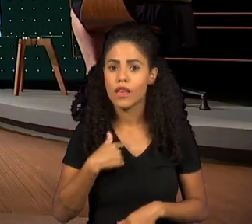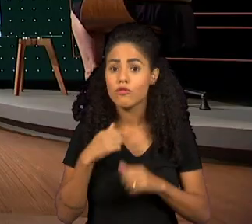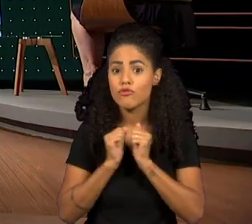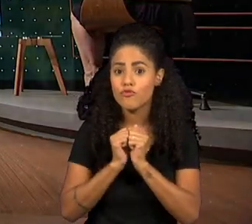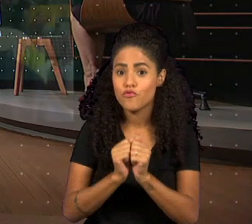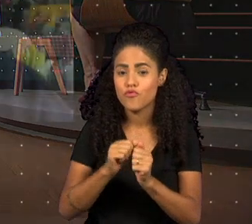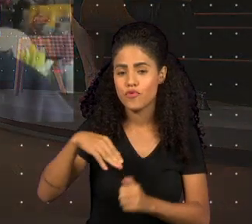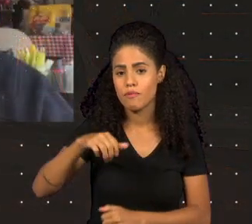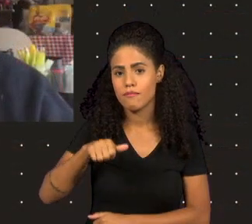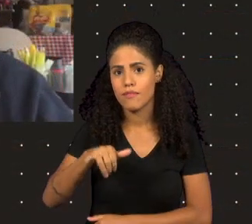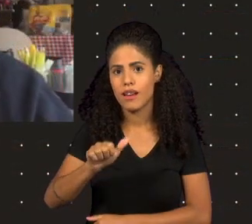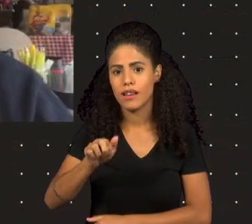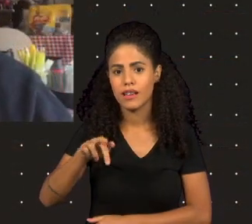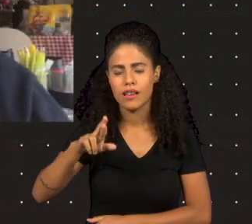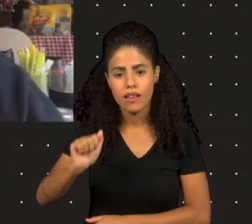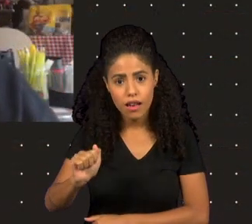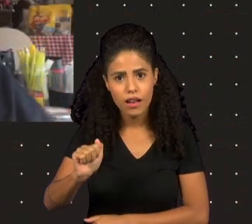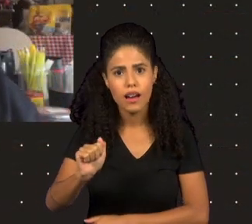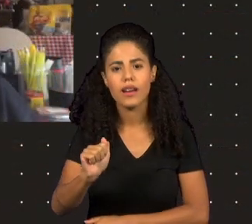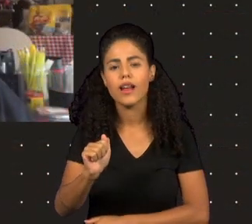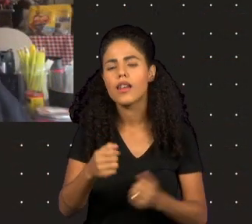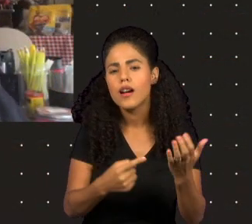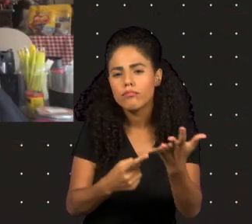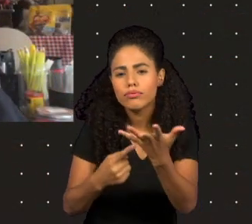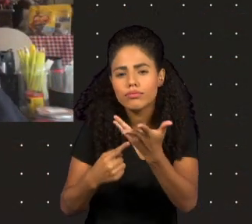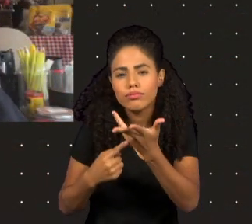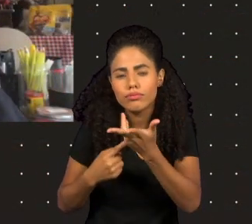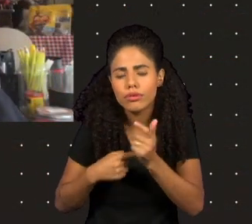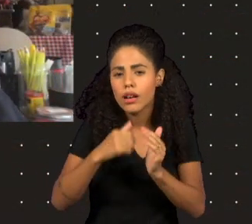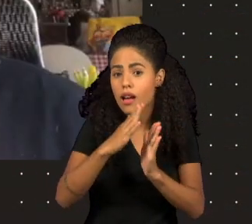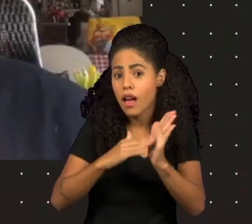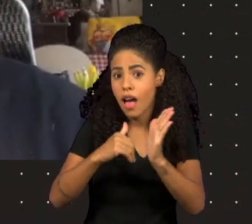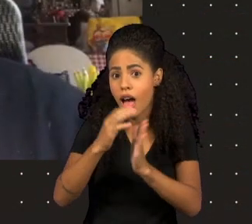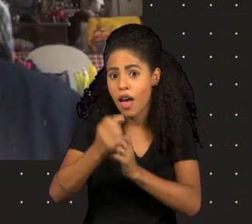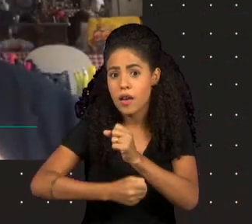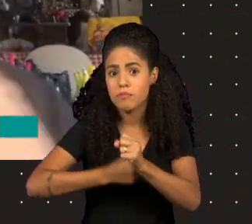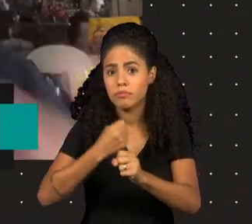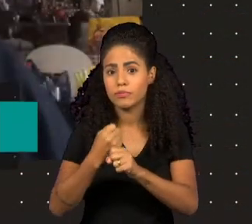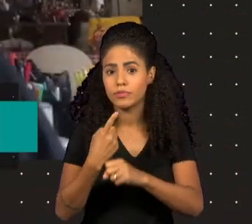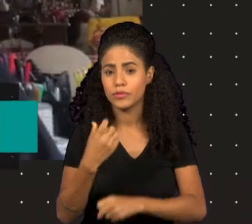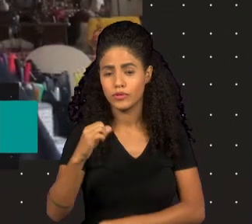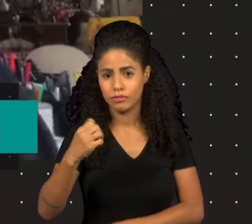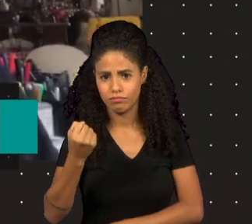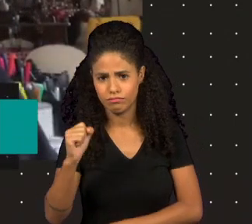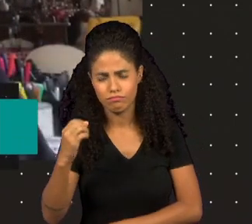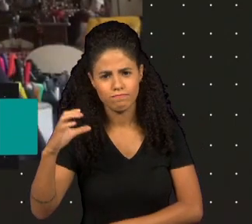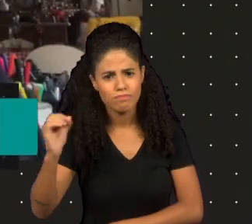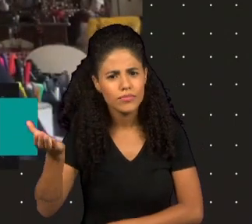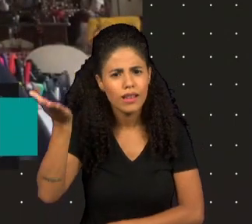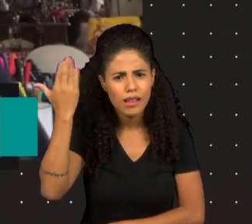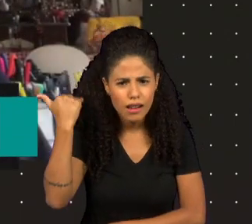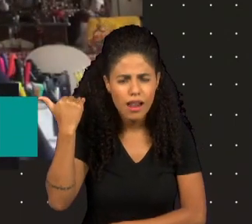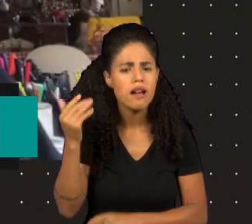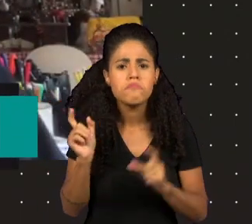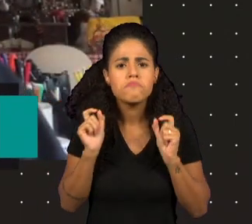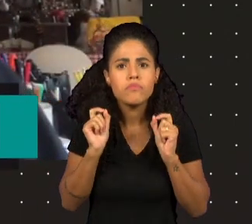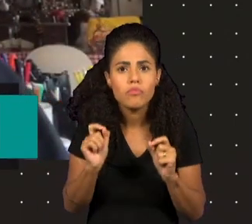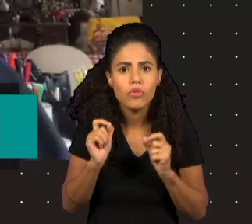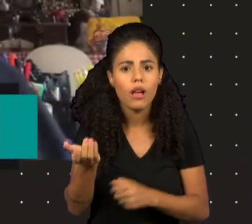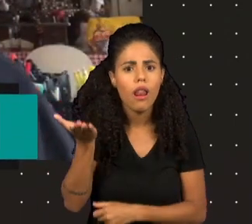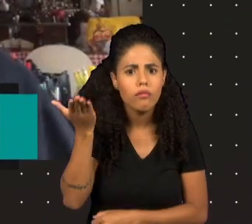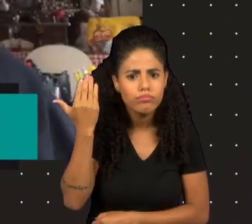na Escola de Arte Dramática em 1980. E eu acho que imediatamente a questão de ter vindo